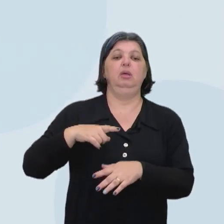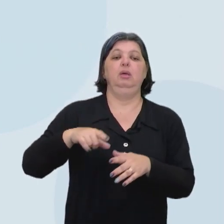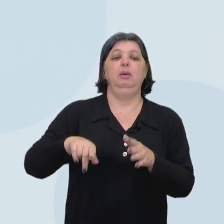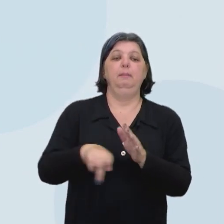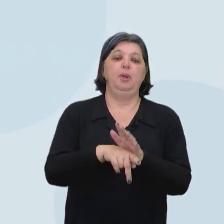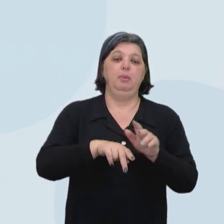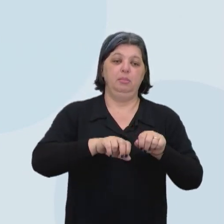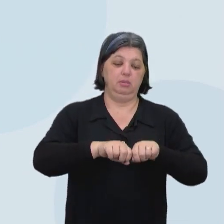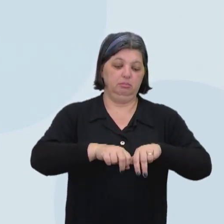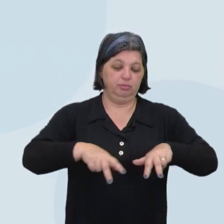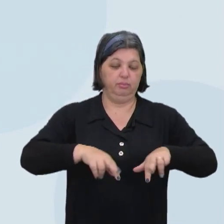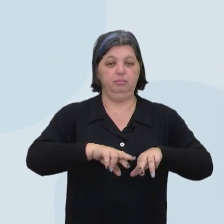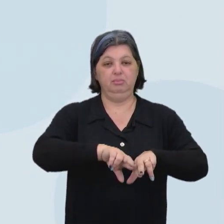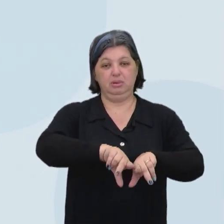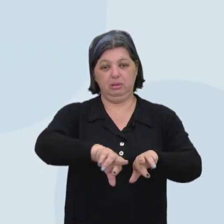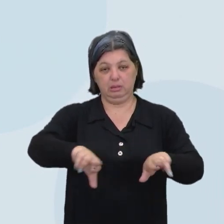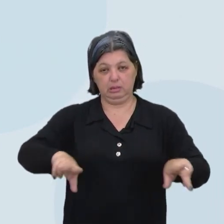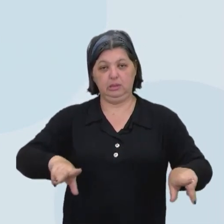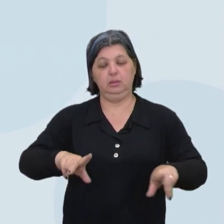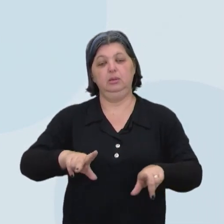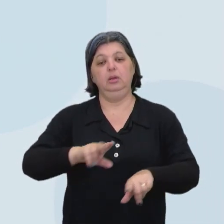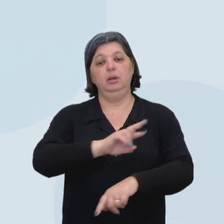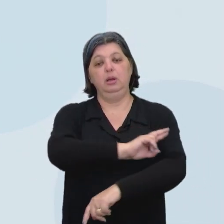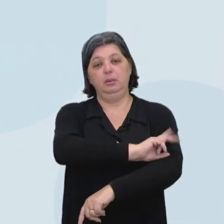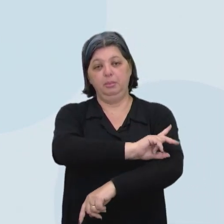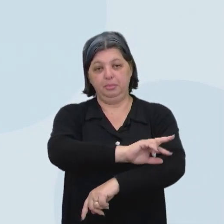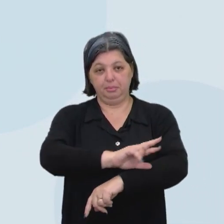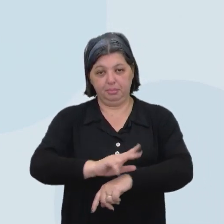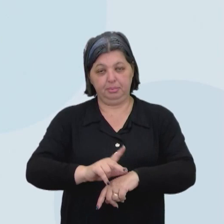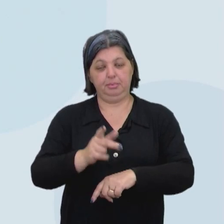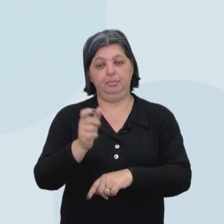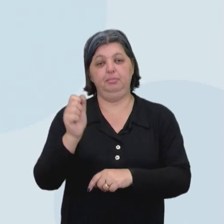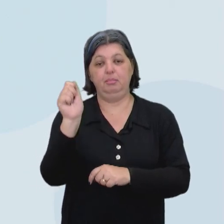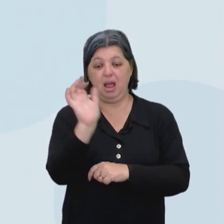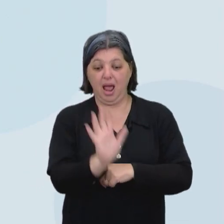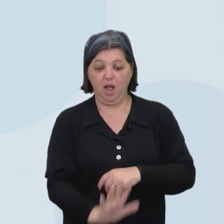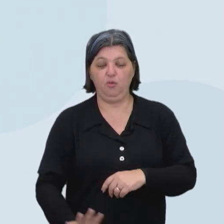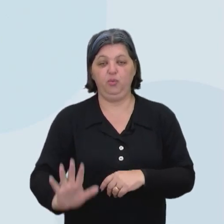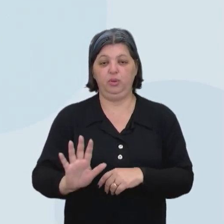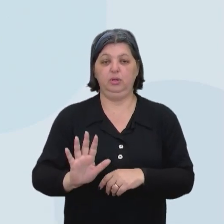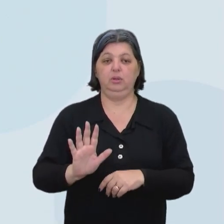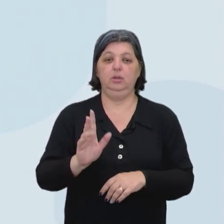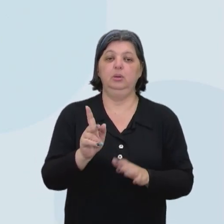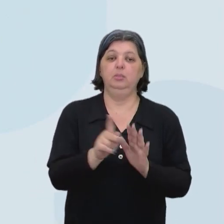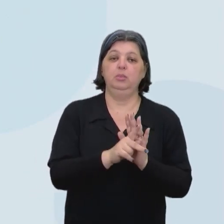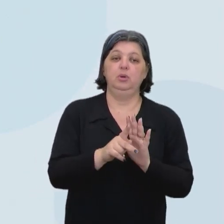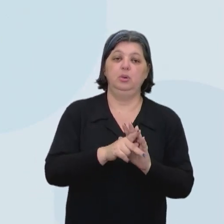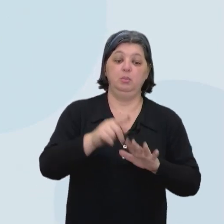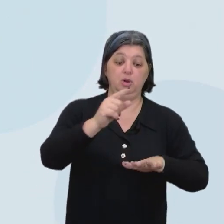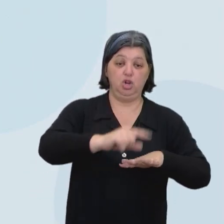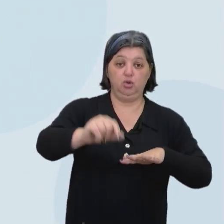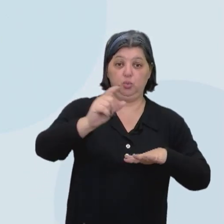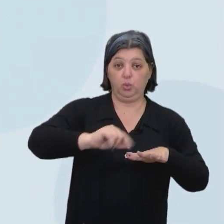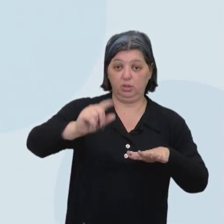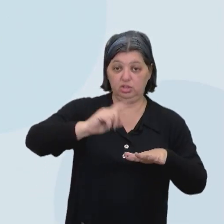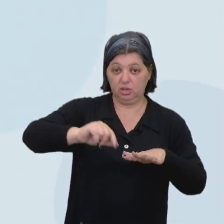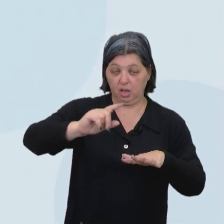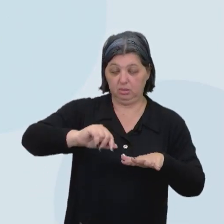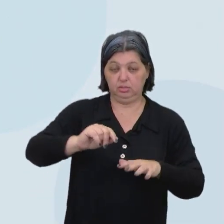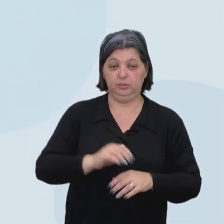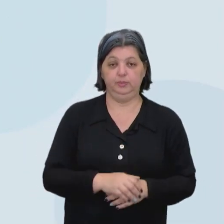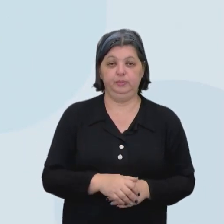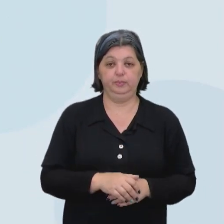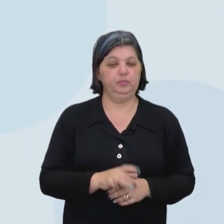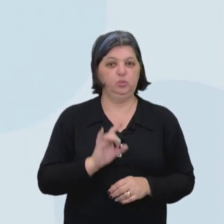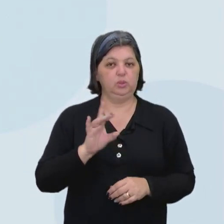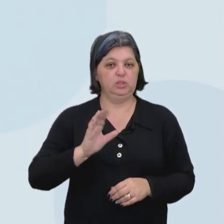que podem ser as etnias africanas, por causa que, lembrando, a África não é uma cidade, ela é um continente inteiro. Sendo assim,